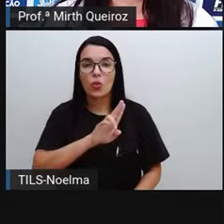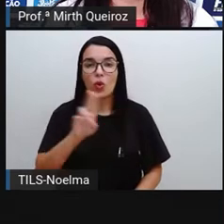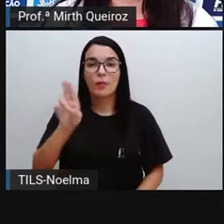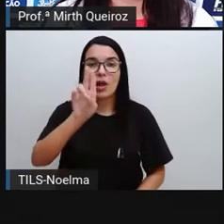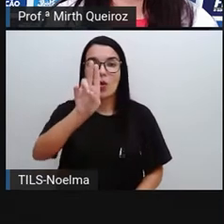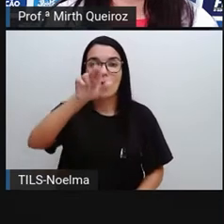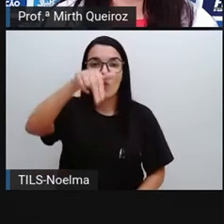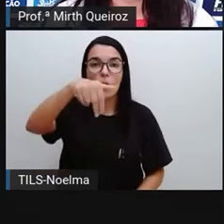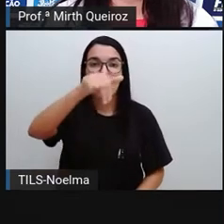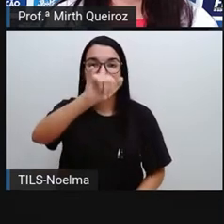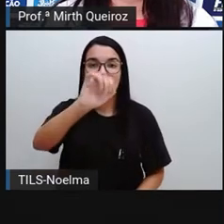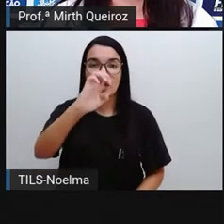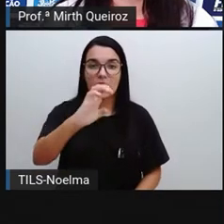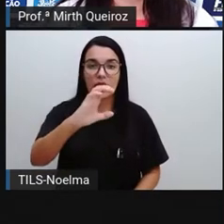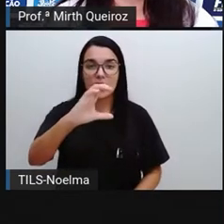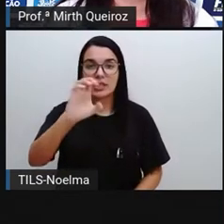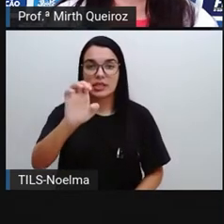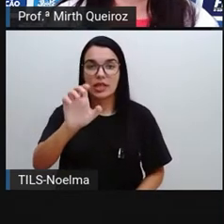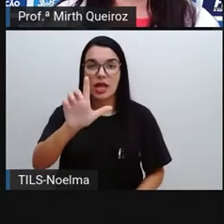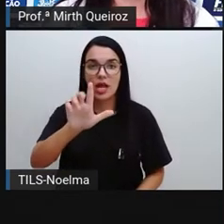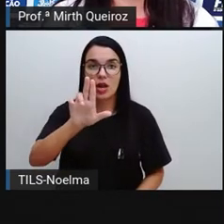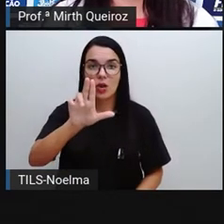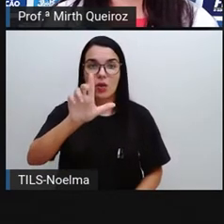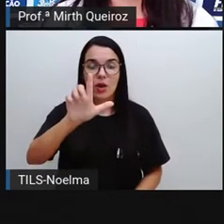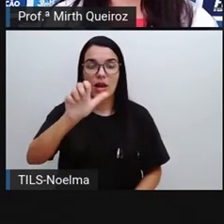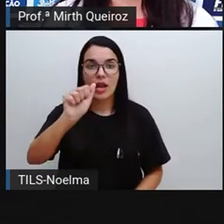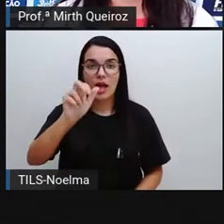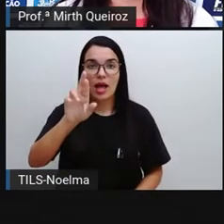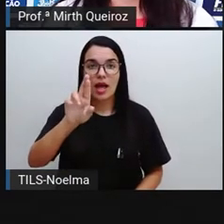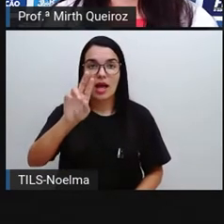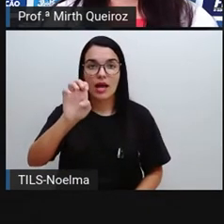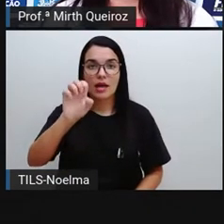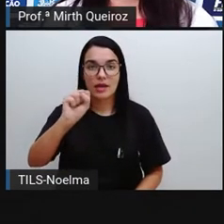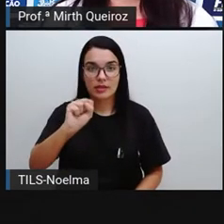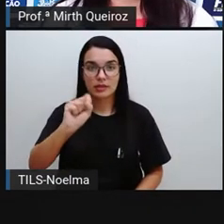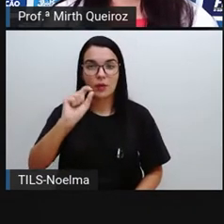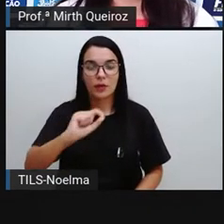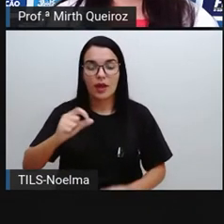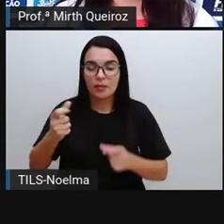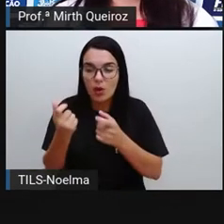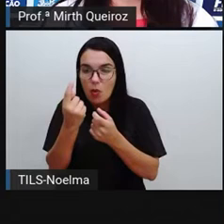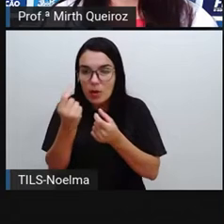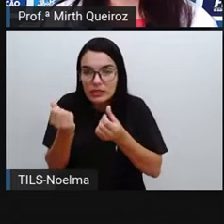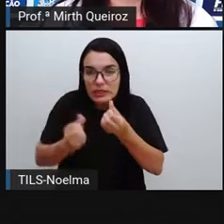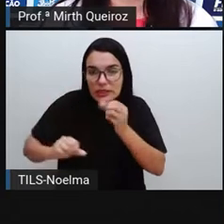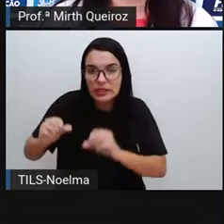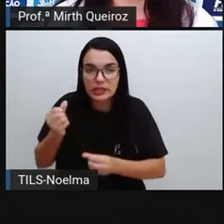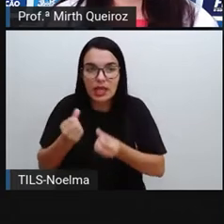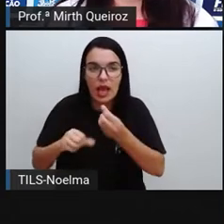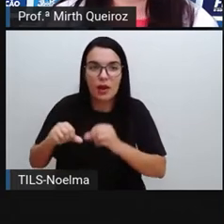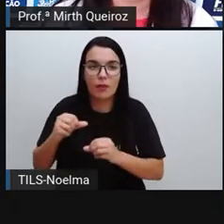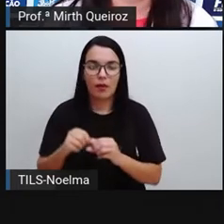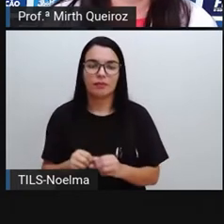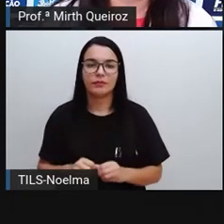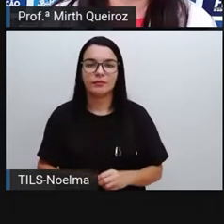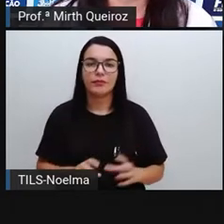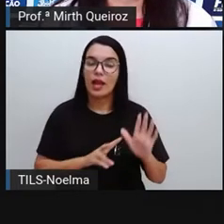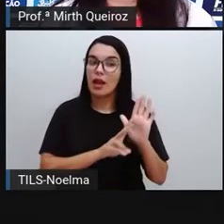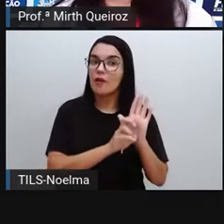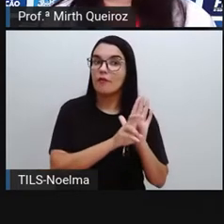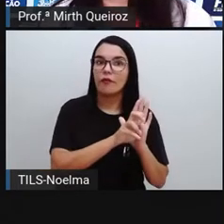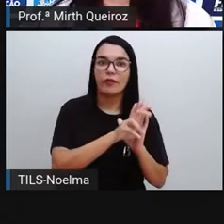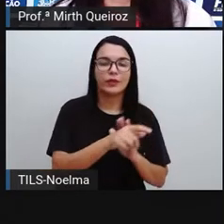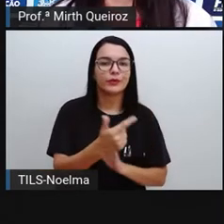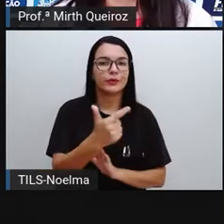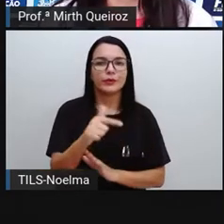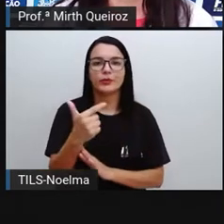ter bactérias, fungos, protozoários, vírus não. Vírus são seres acelulares, não apresentam células, não conseguem viver fora